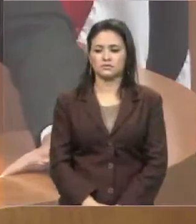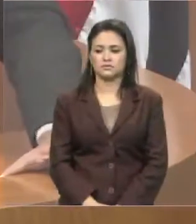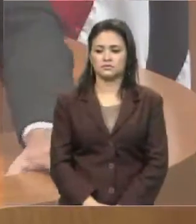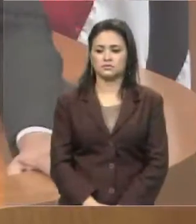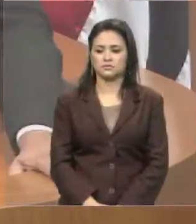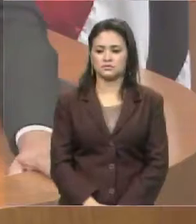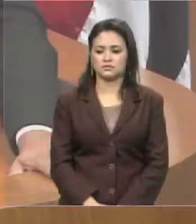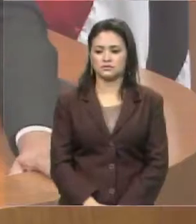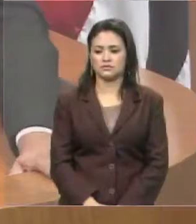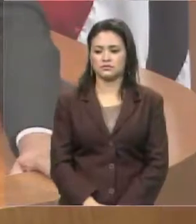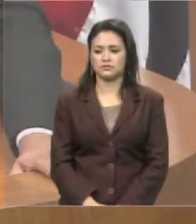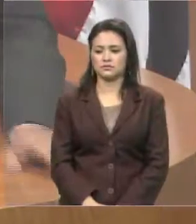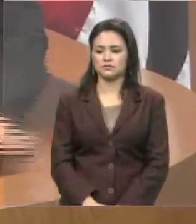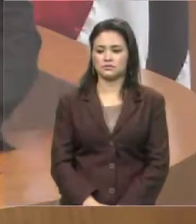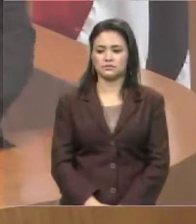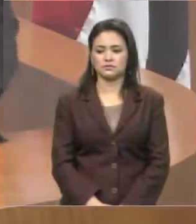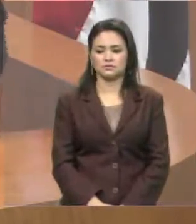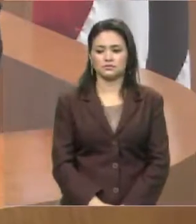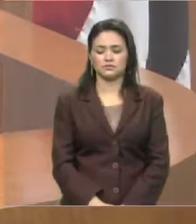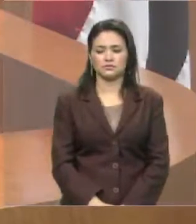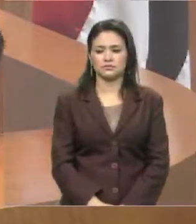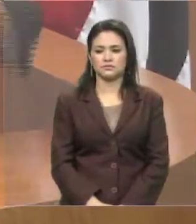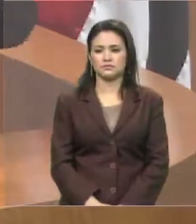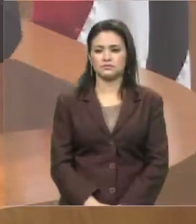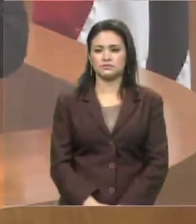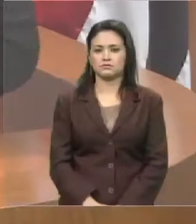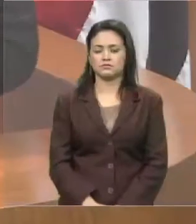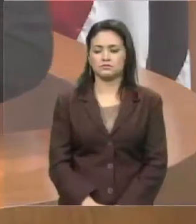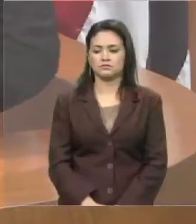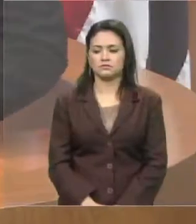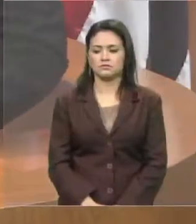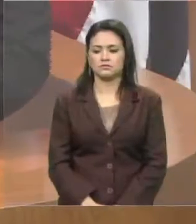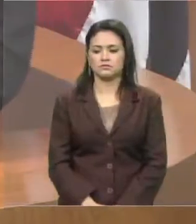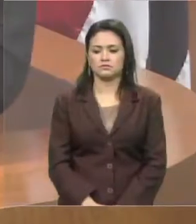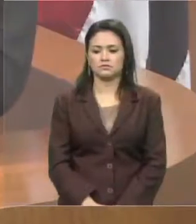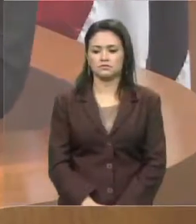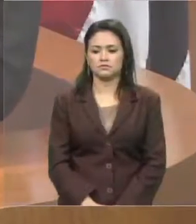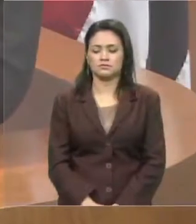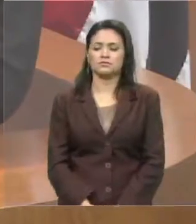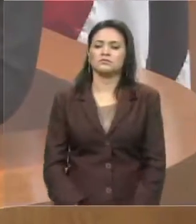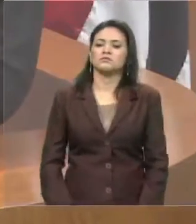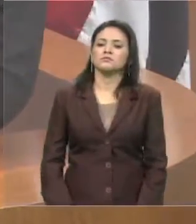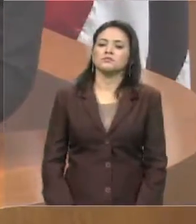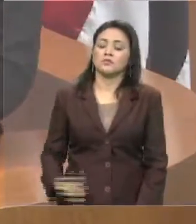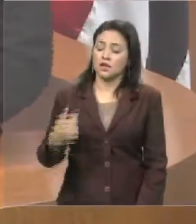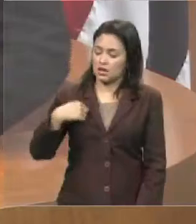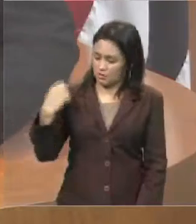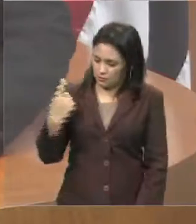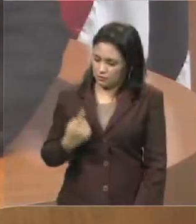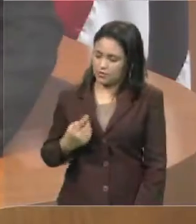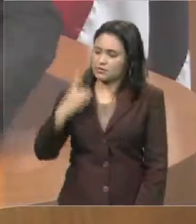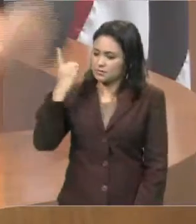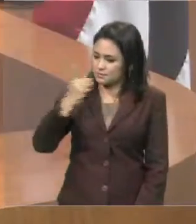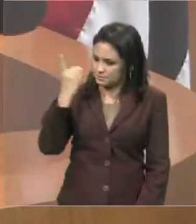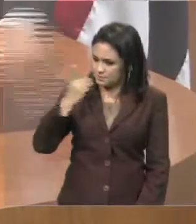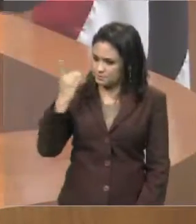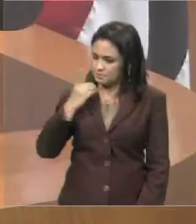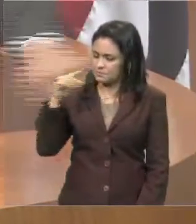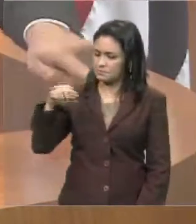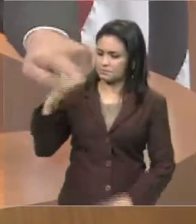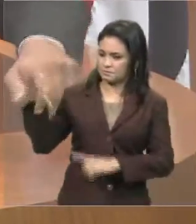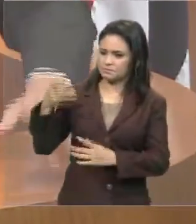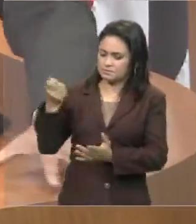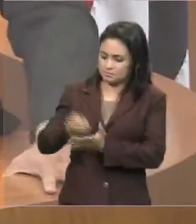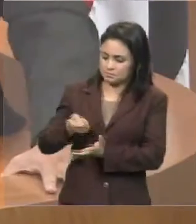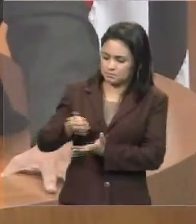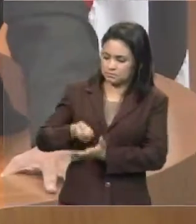Perseguição é isso. Fazer cobrança contra ele, que eu tenho feito aqui, é um direito que eu tenho enquanto deputado estadual, enquanto representante